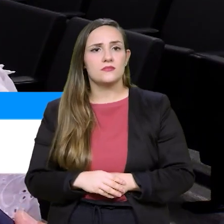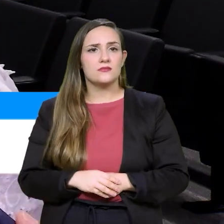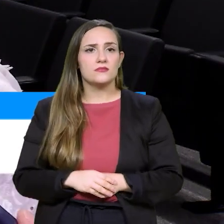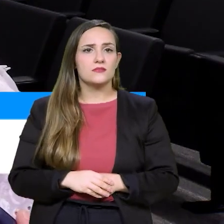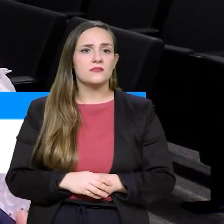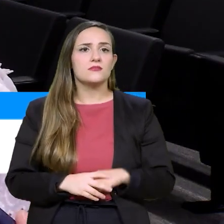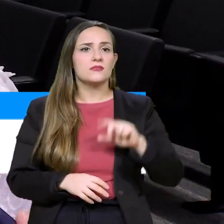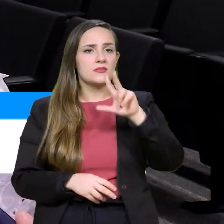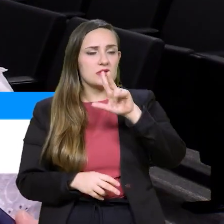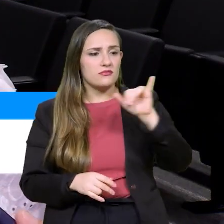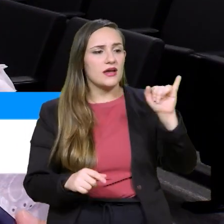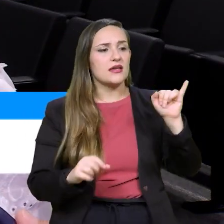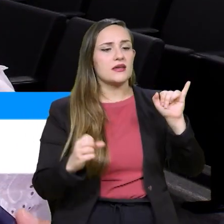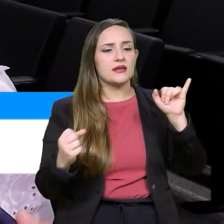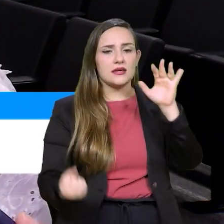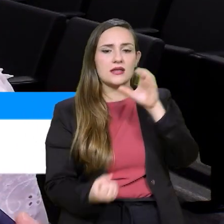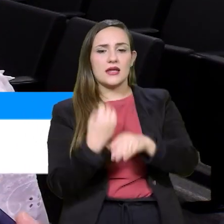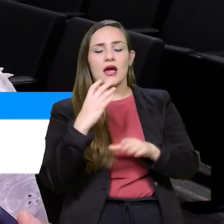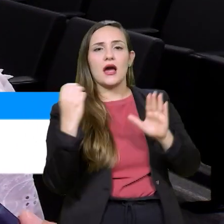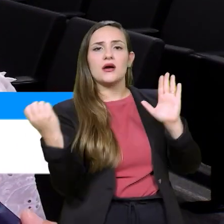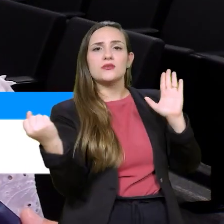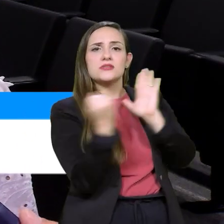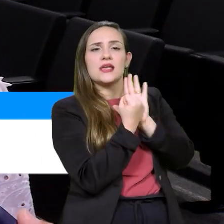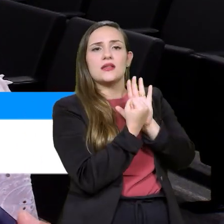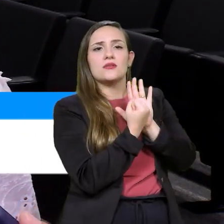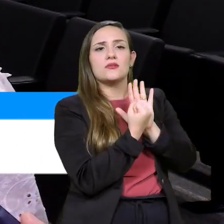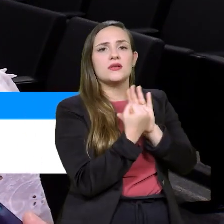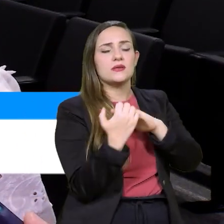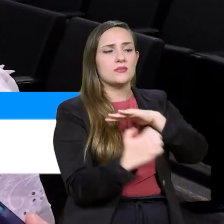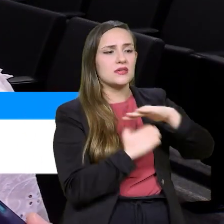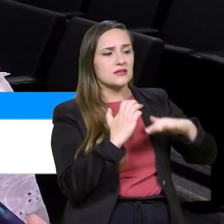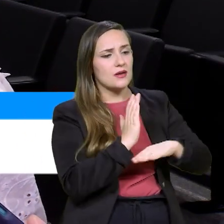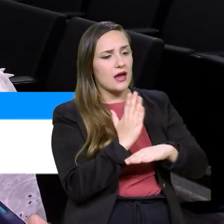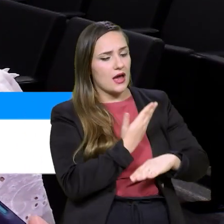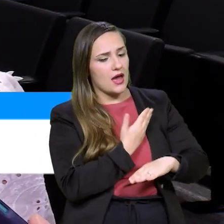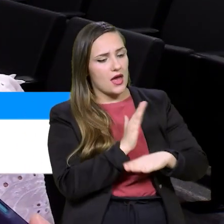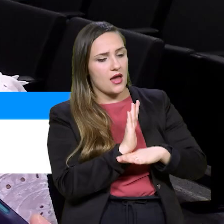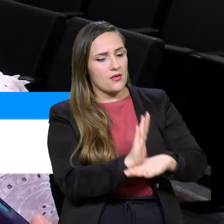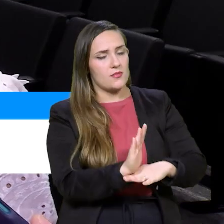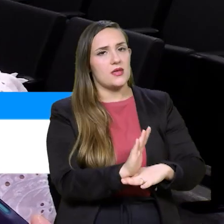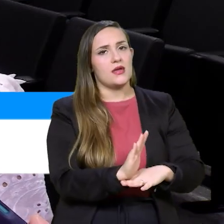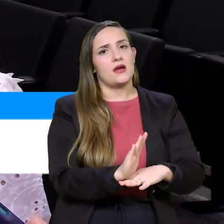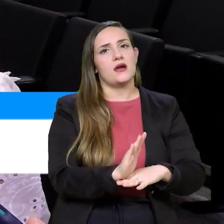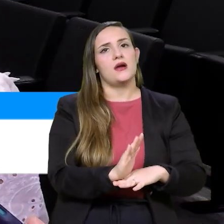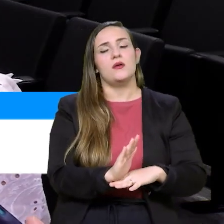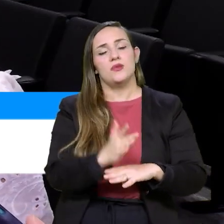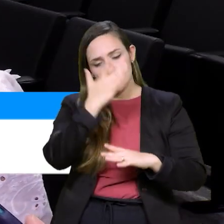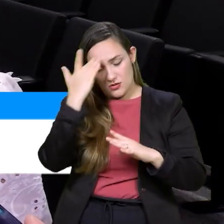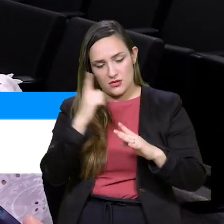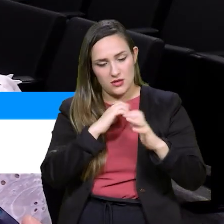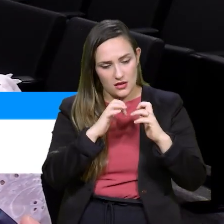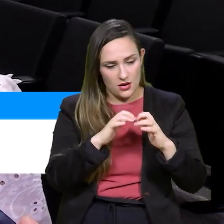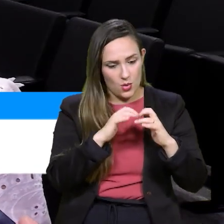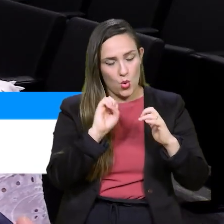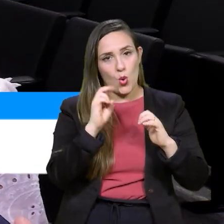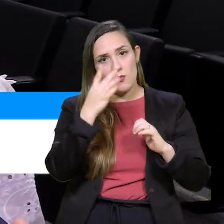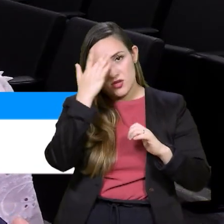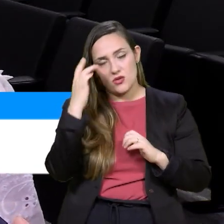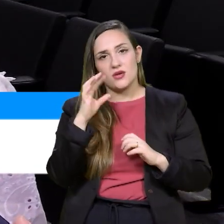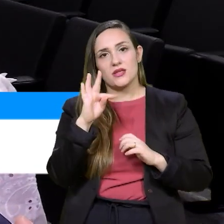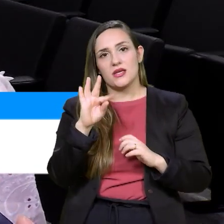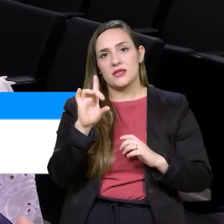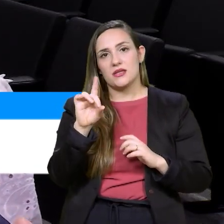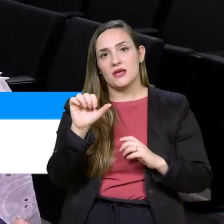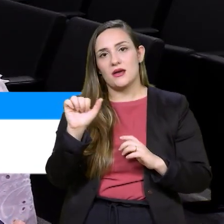empresas. Então, será criado um selo, né, da empresa amiga do autista e de